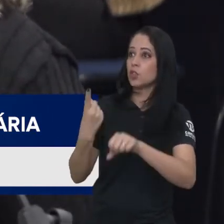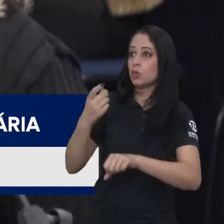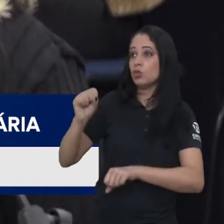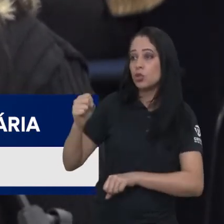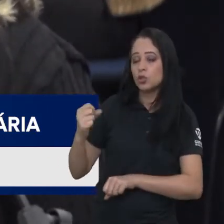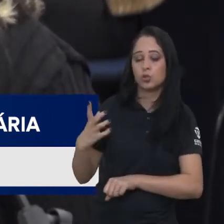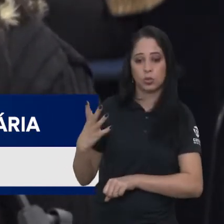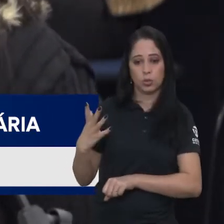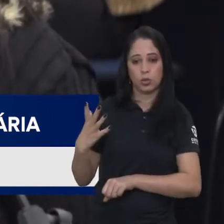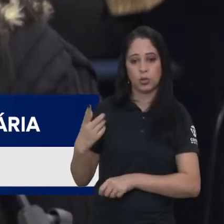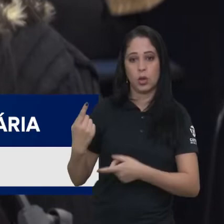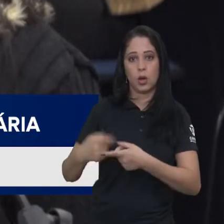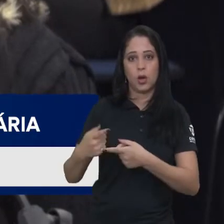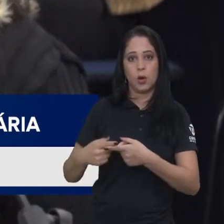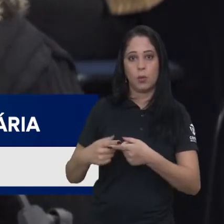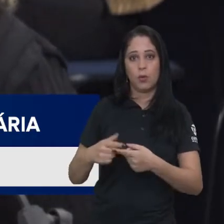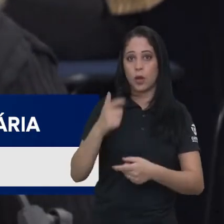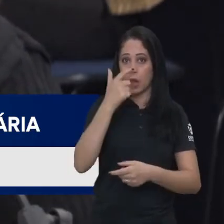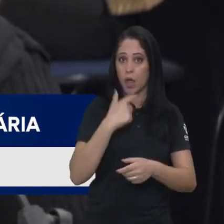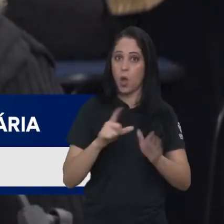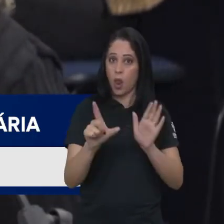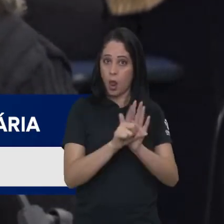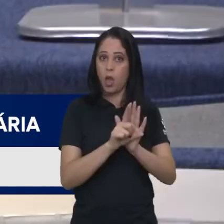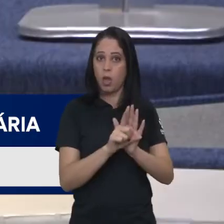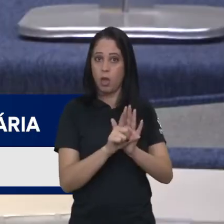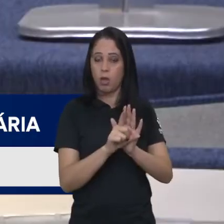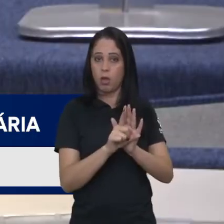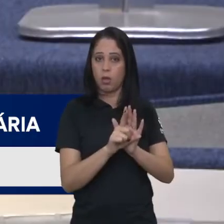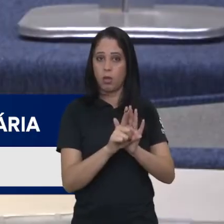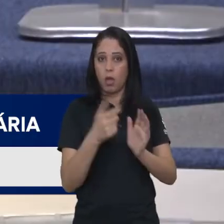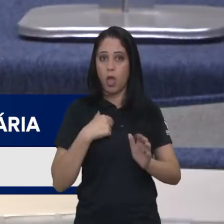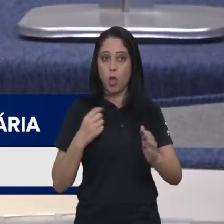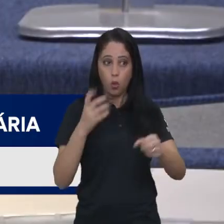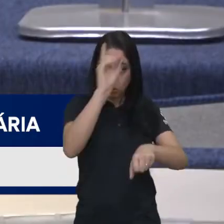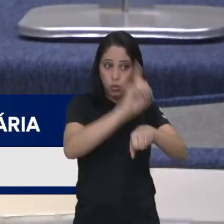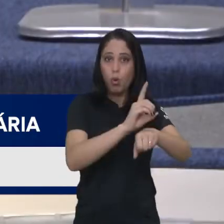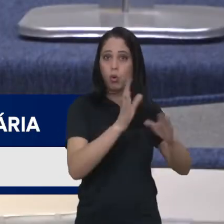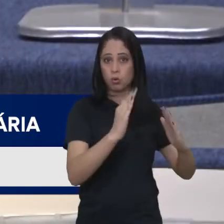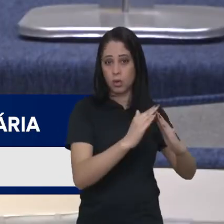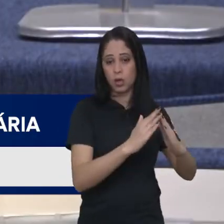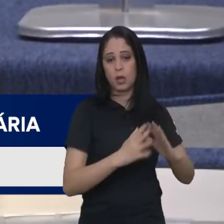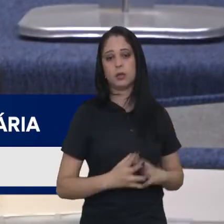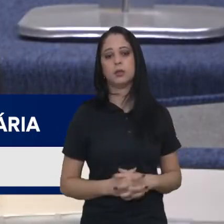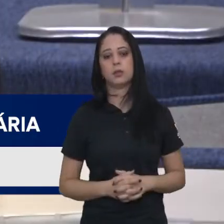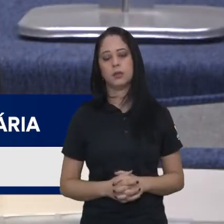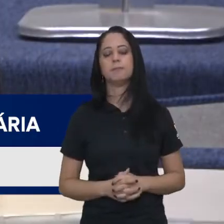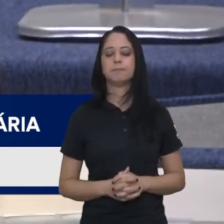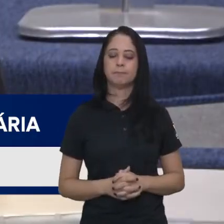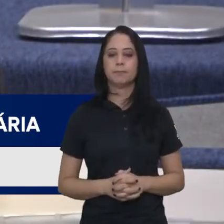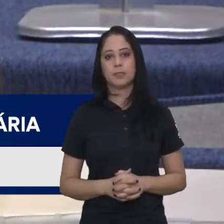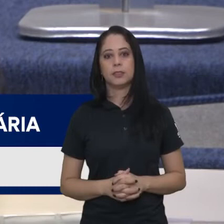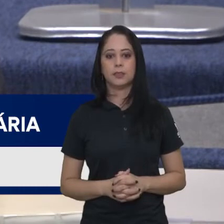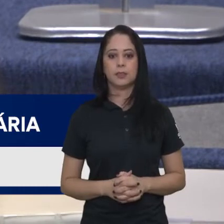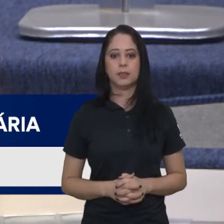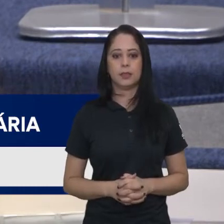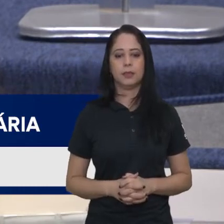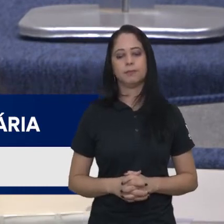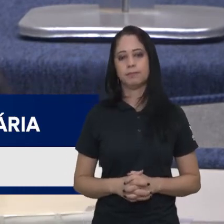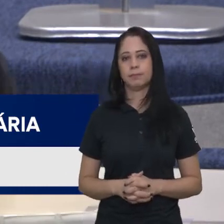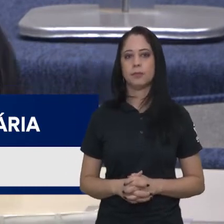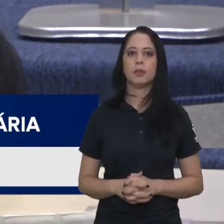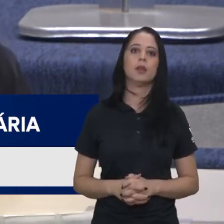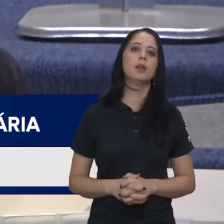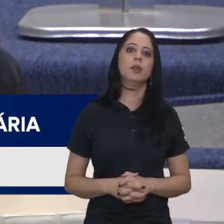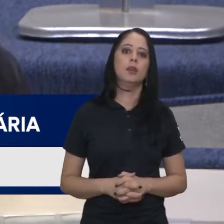18, que é a legitimação de posse que não tem marco temporal. Sim, sim, também tem essa vertente. Independente